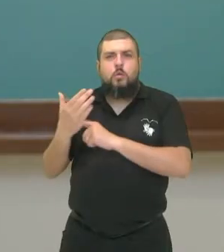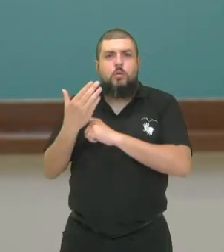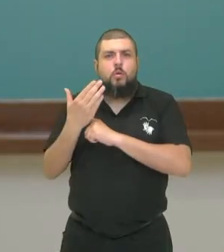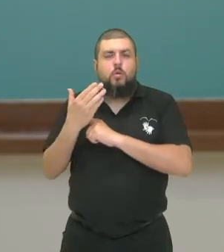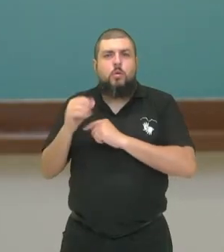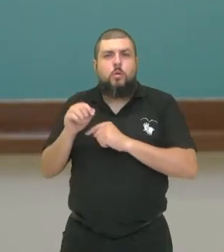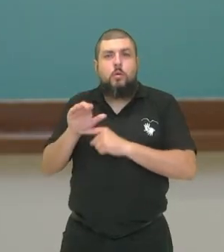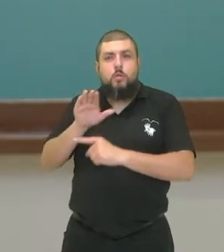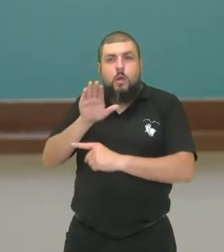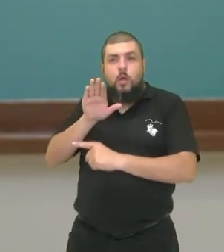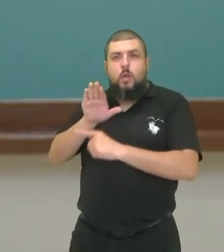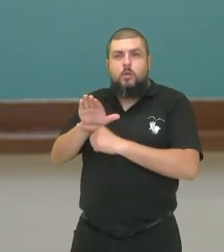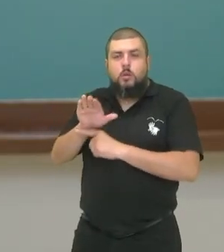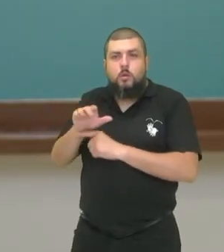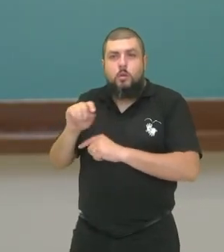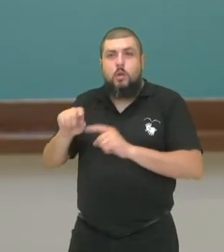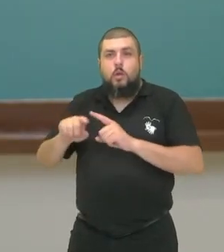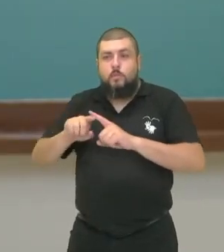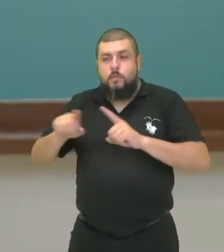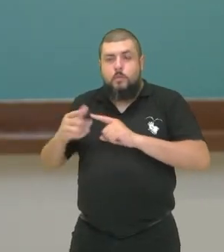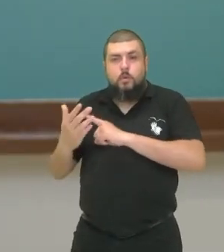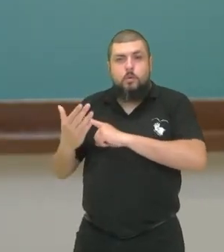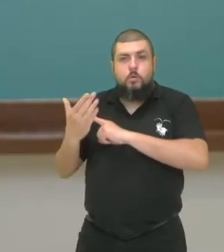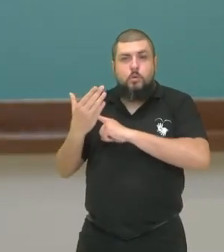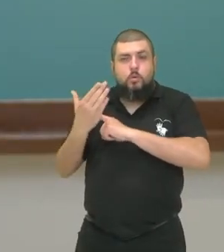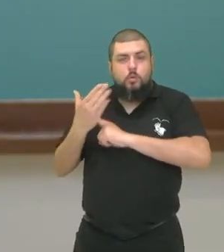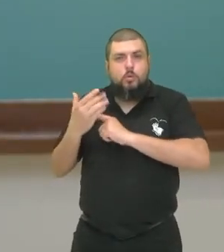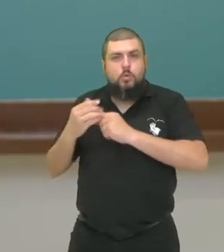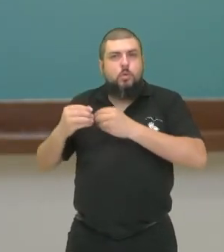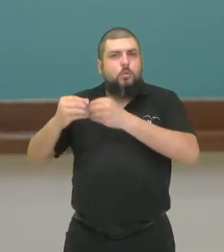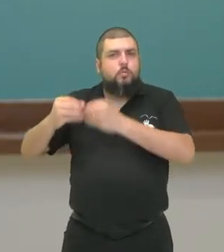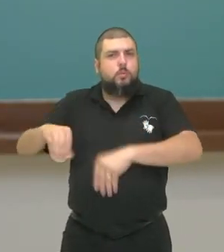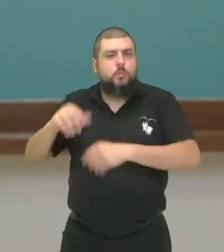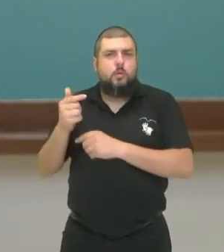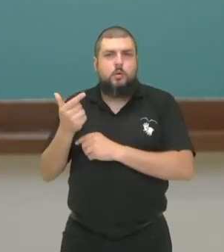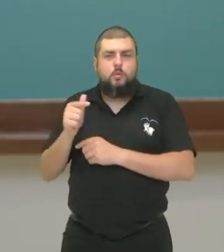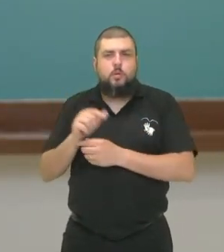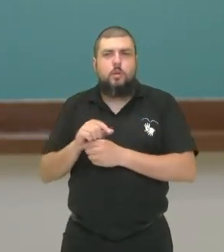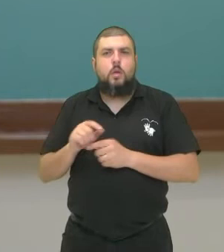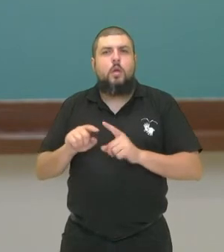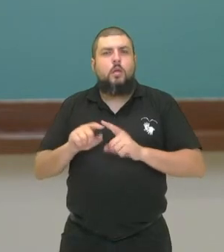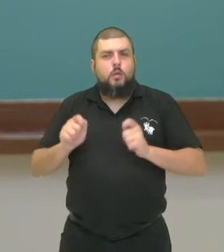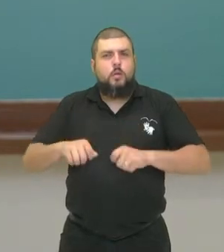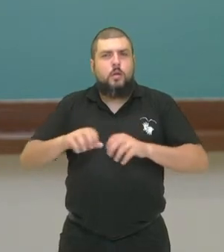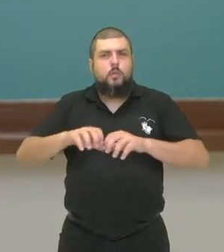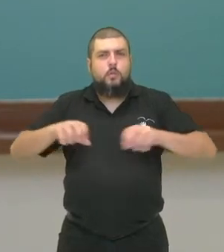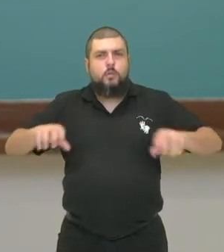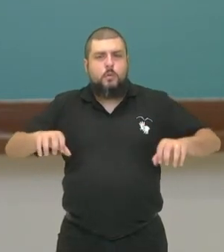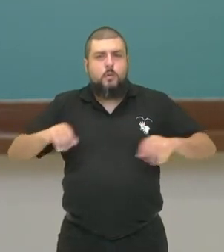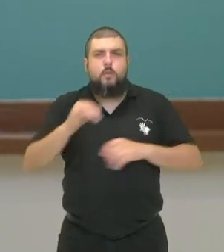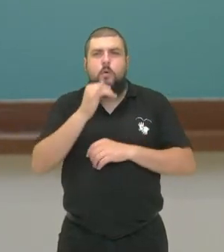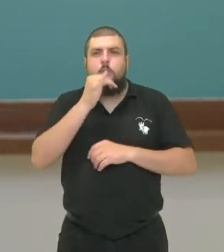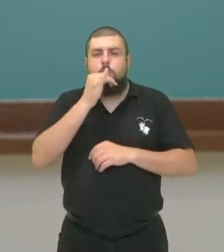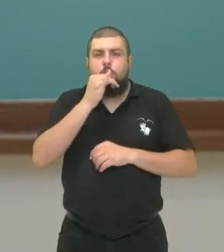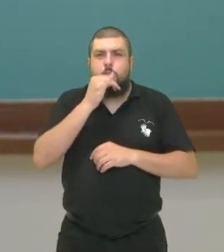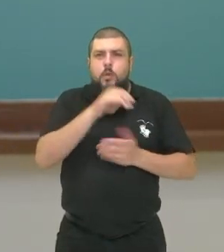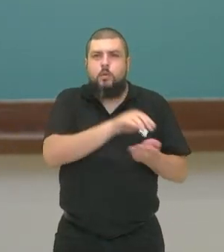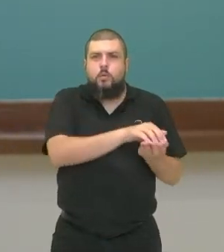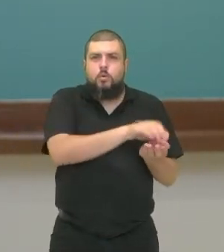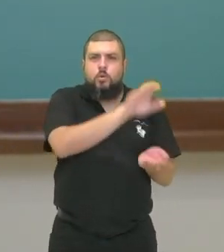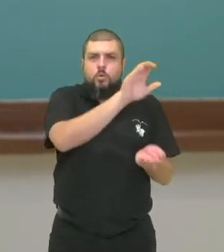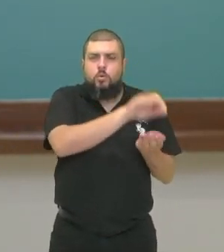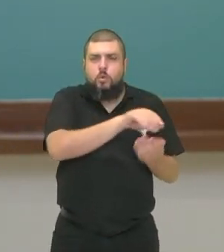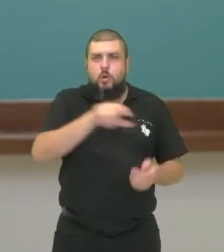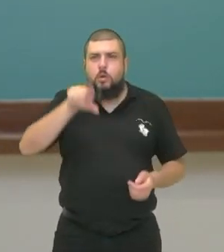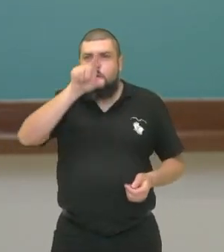prejudicam ao finalizar. Então, eles conseguem viver de maneira independente. Por exemplo, o jacaré e o pássaro palito, o pagure e a